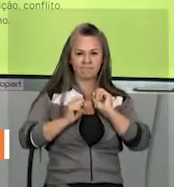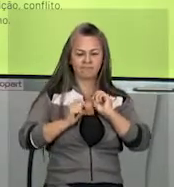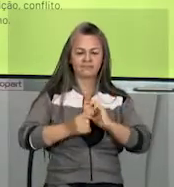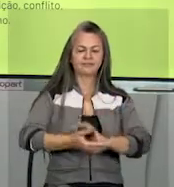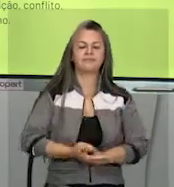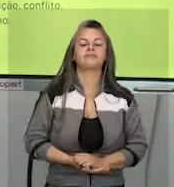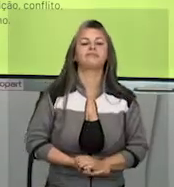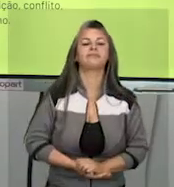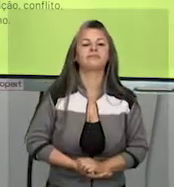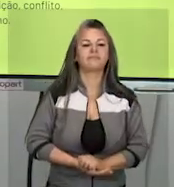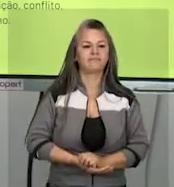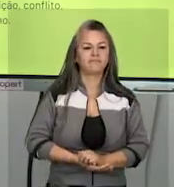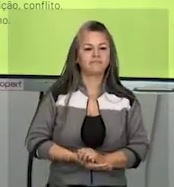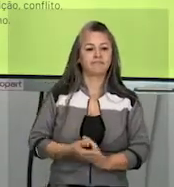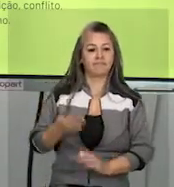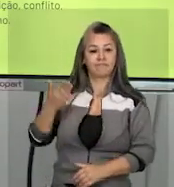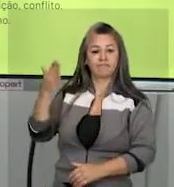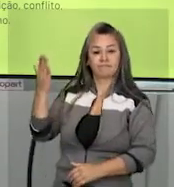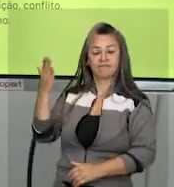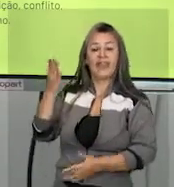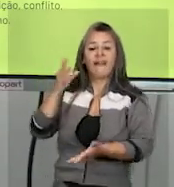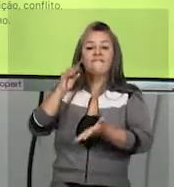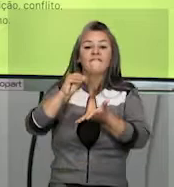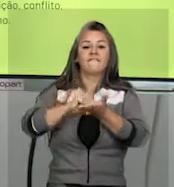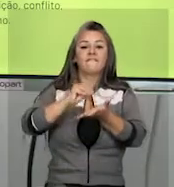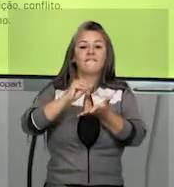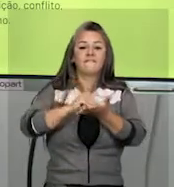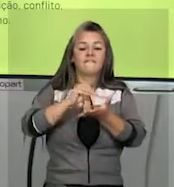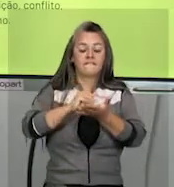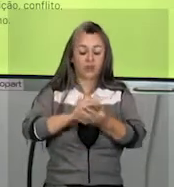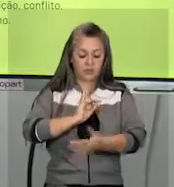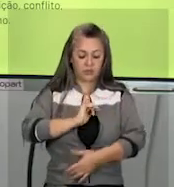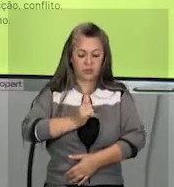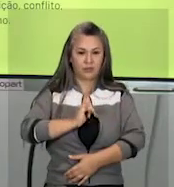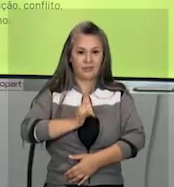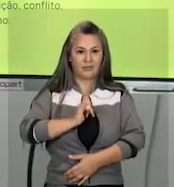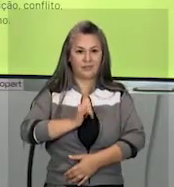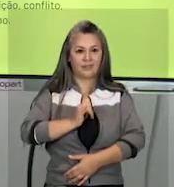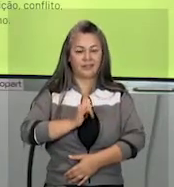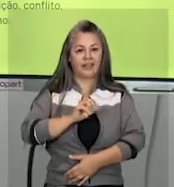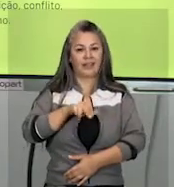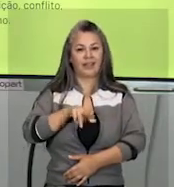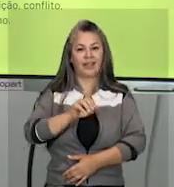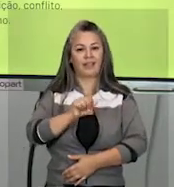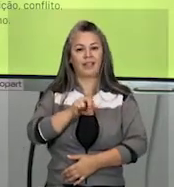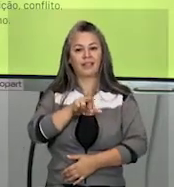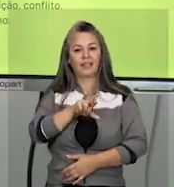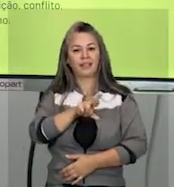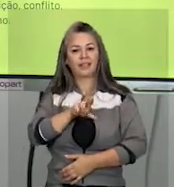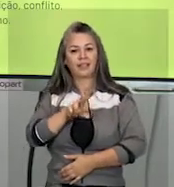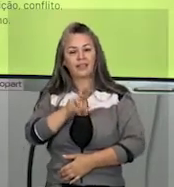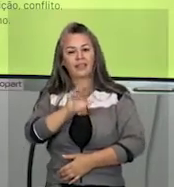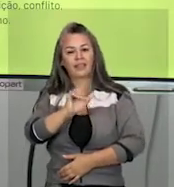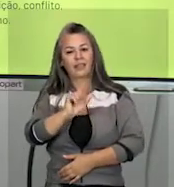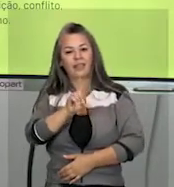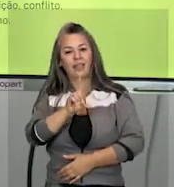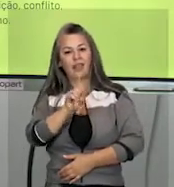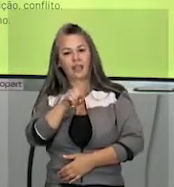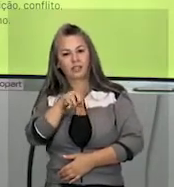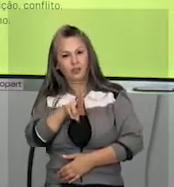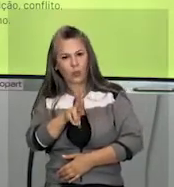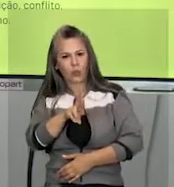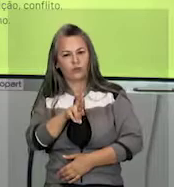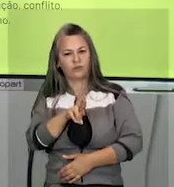A ausência do narrador. A história é contada por meio das falas e ações. O teatro é isso, não é? O teatro não é para ser